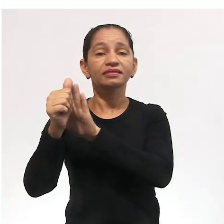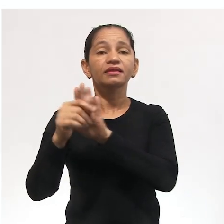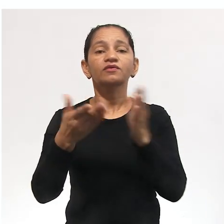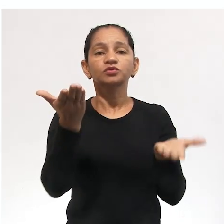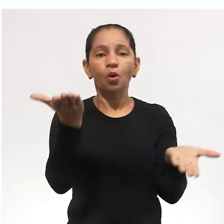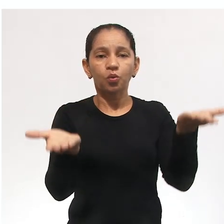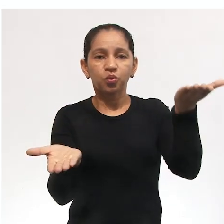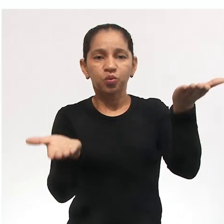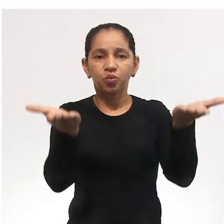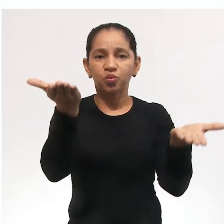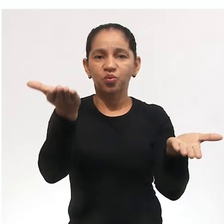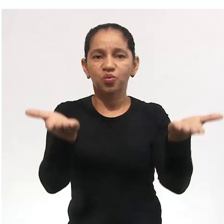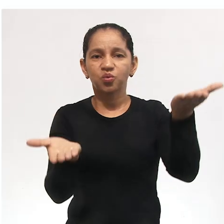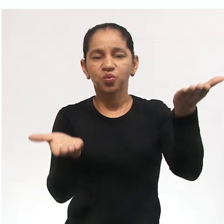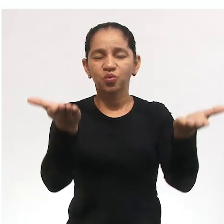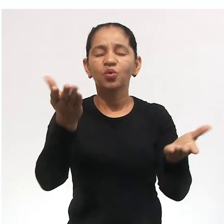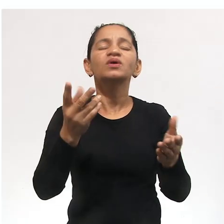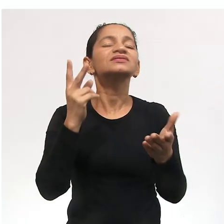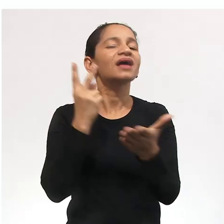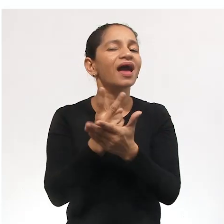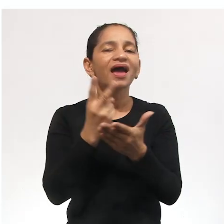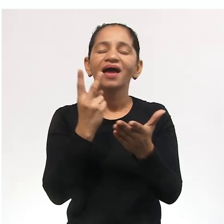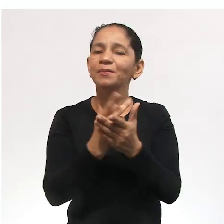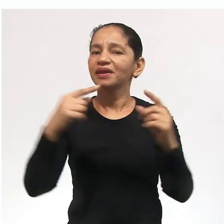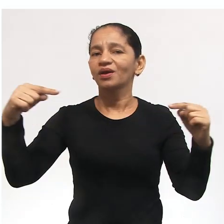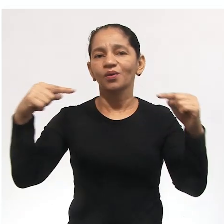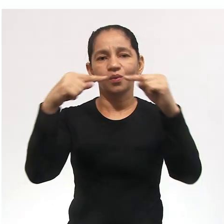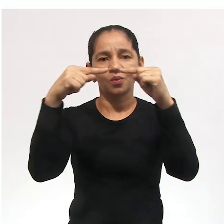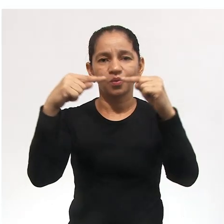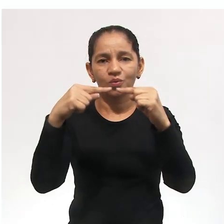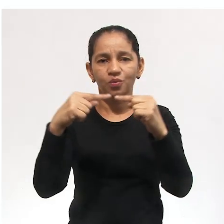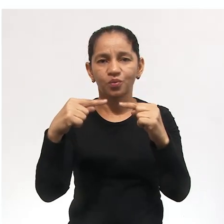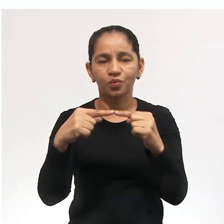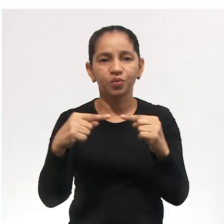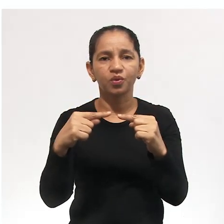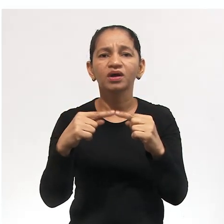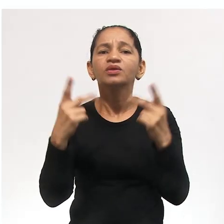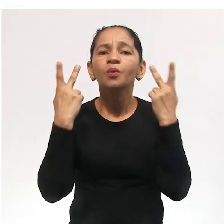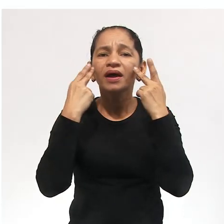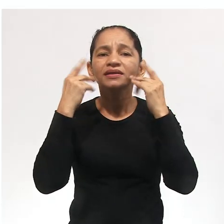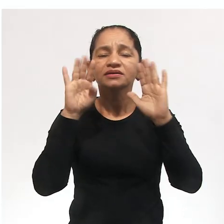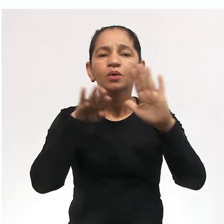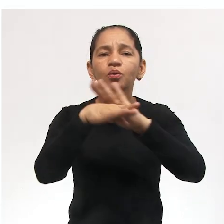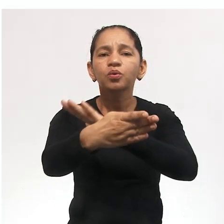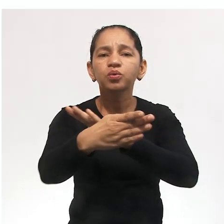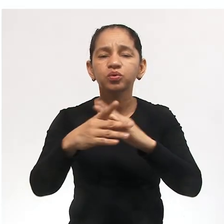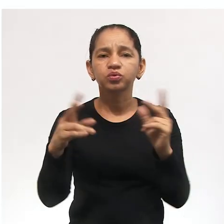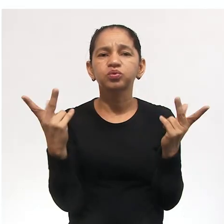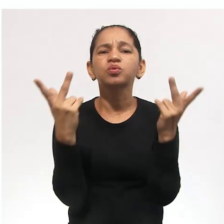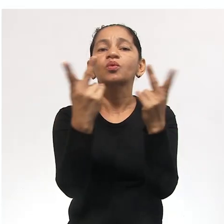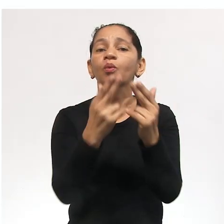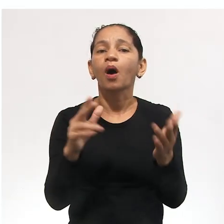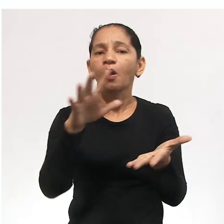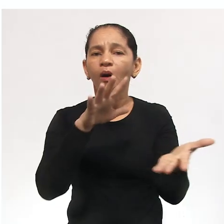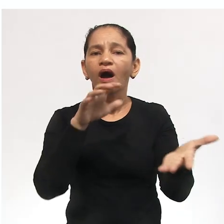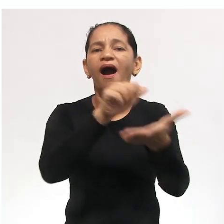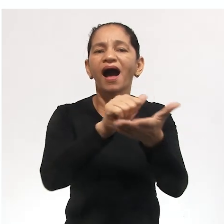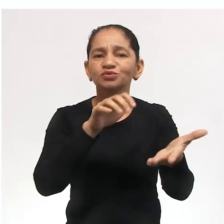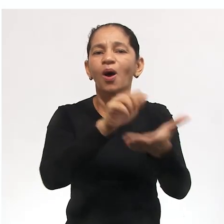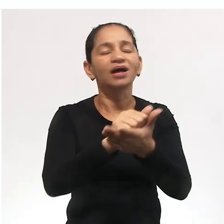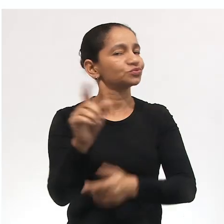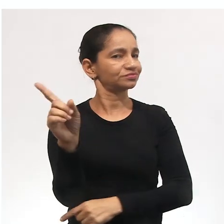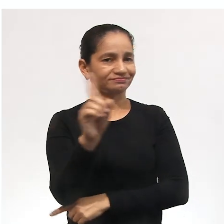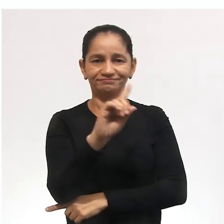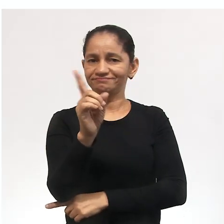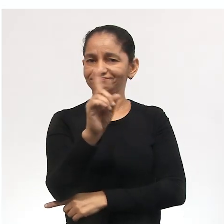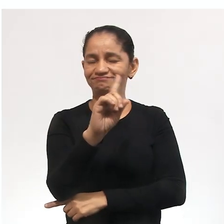trabalhando aqui a técnica tradicional, que é por intermédio de razonetes. Não, são balanços sucessivos, tá? Então, a